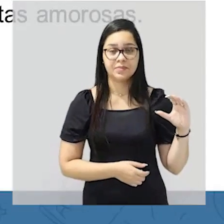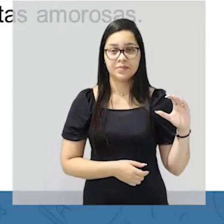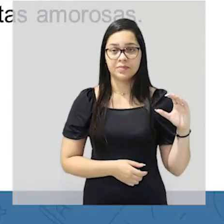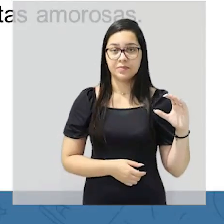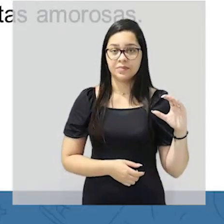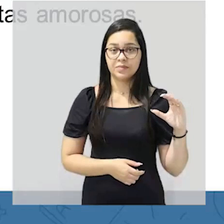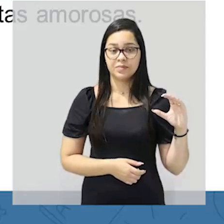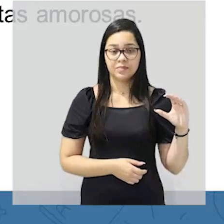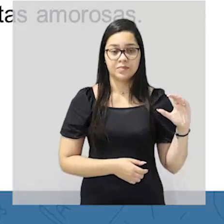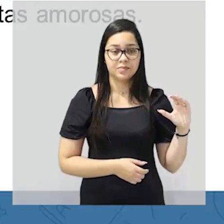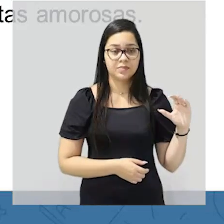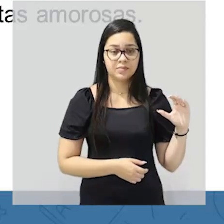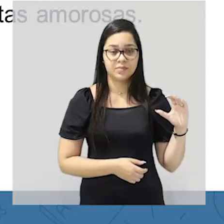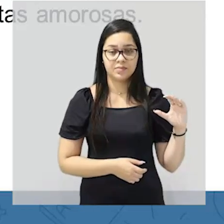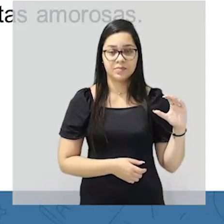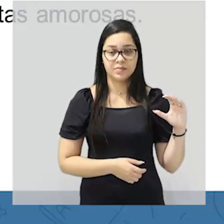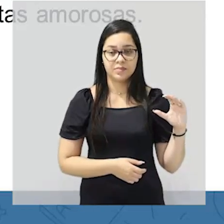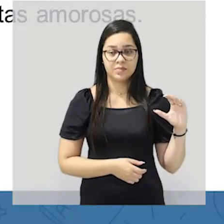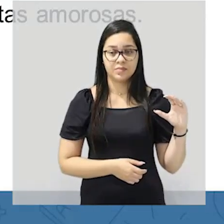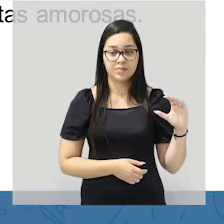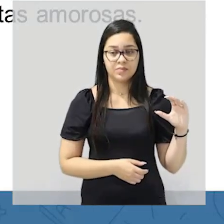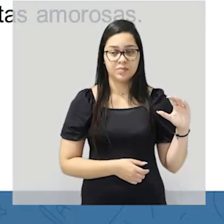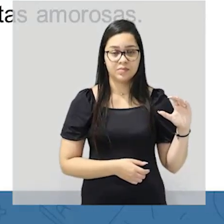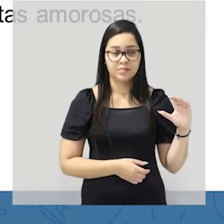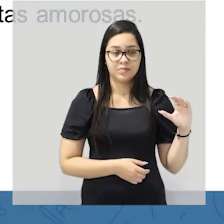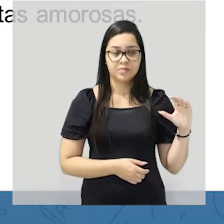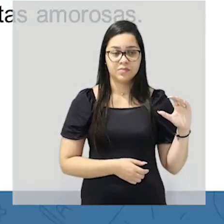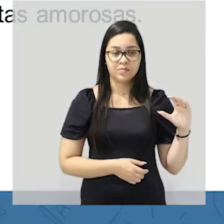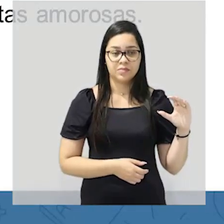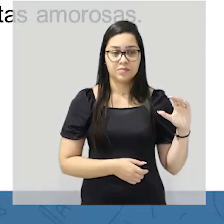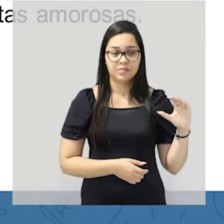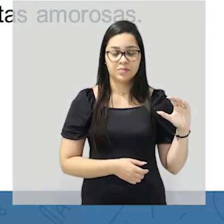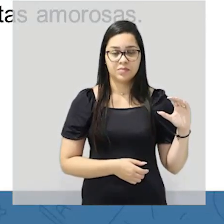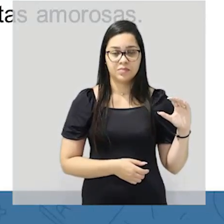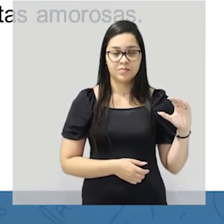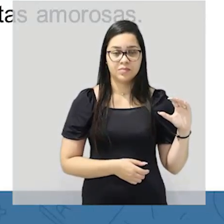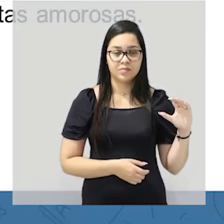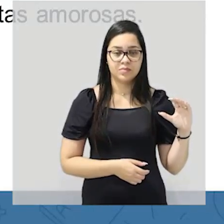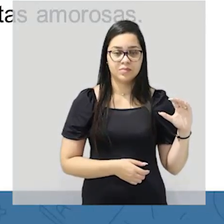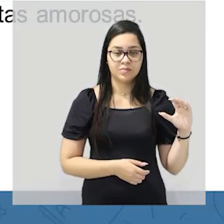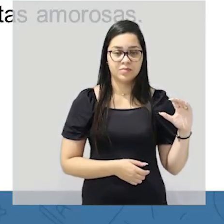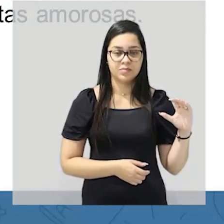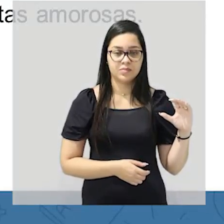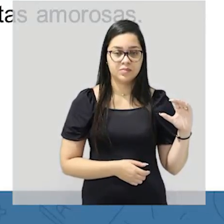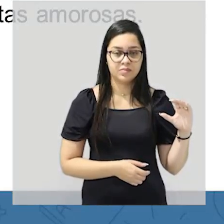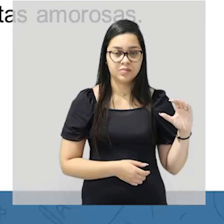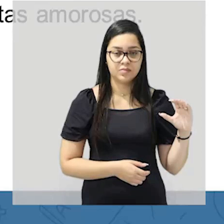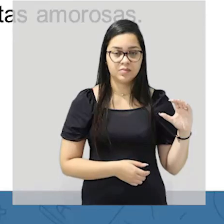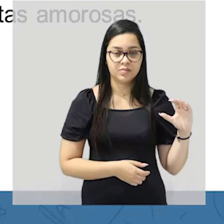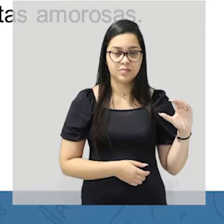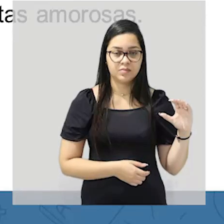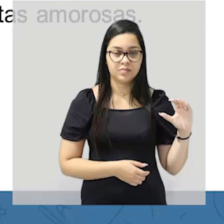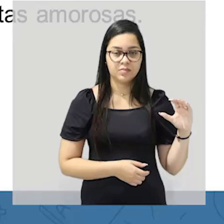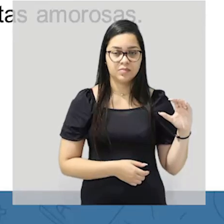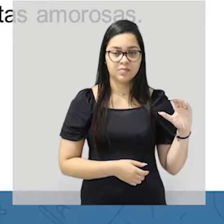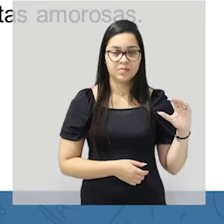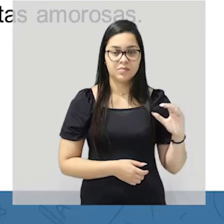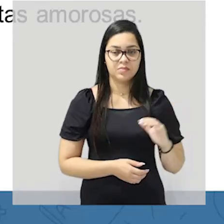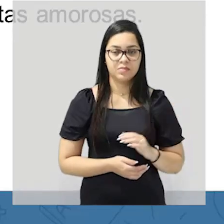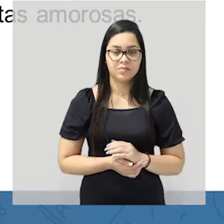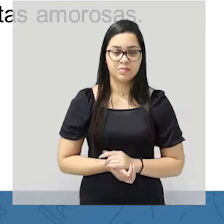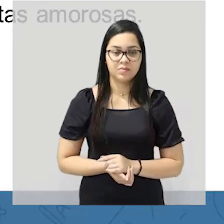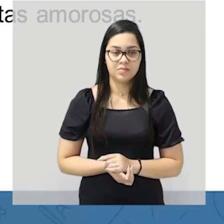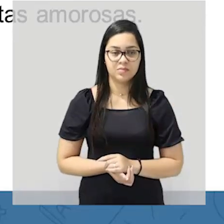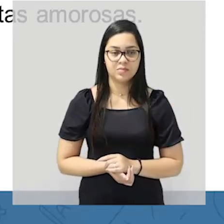adjetivo médio no título e do advérbio meio no verso final. Voltando aqui para o comando, ó.